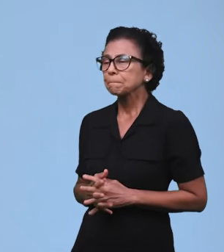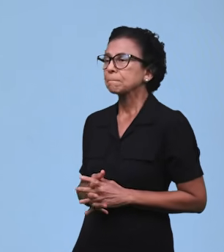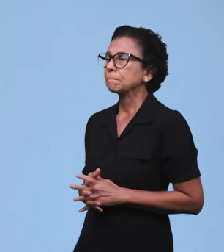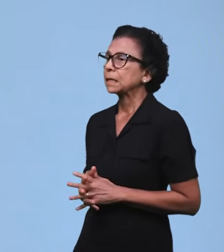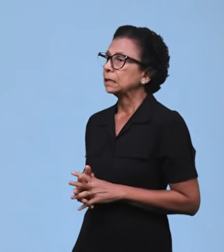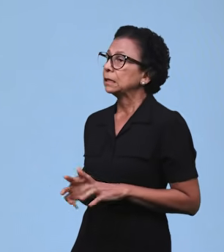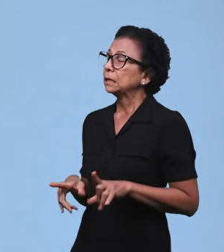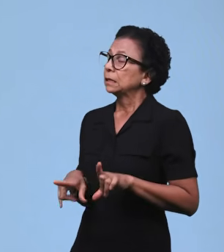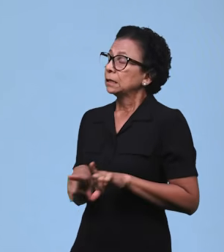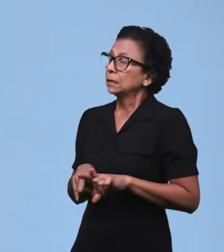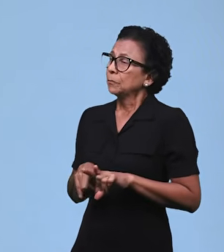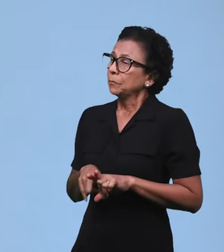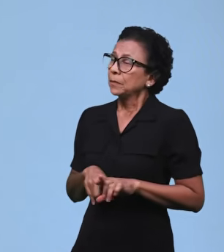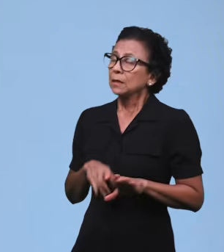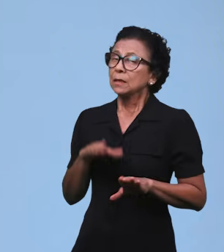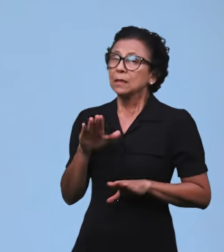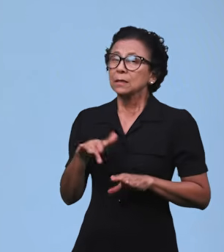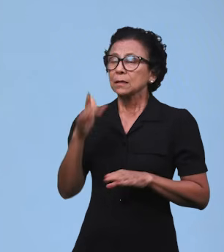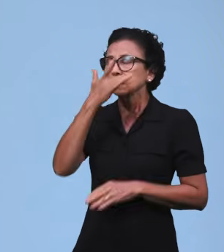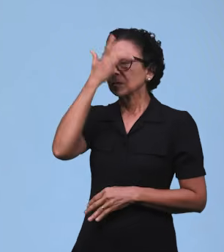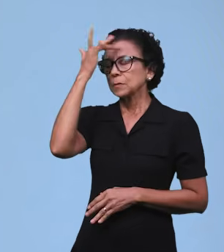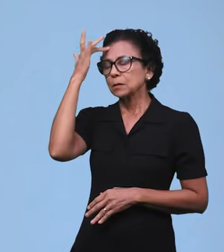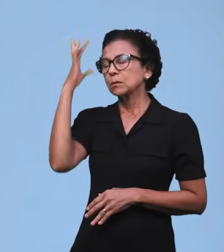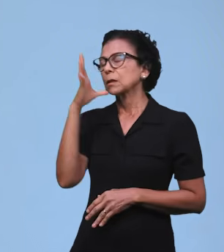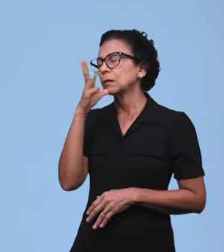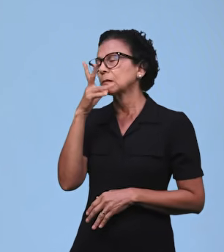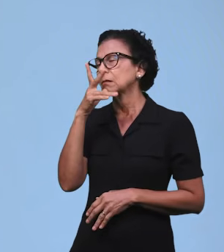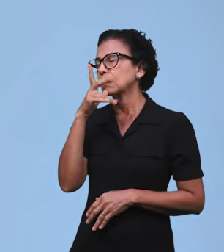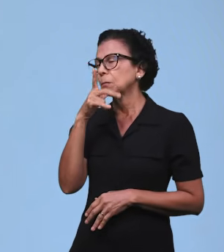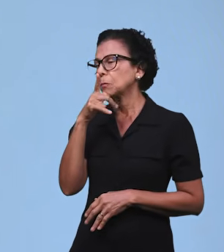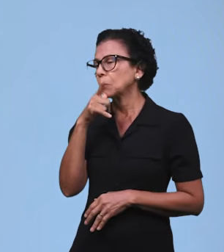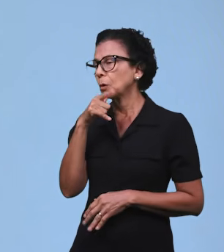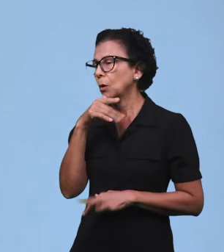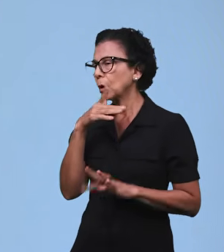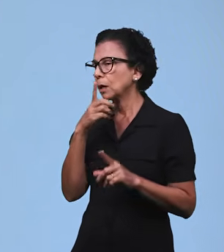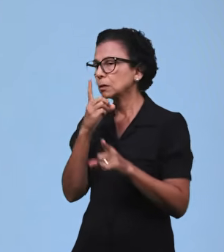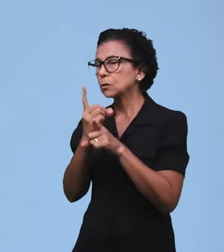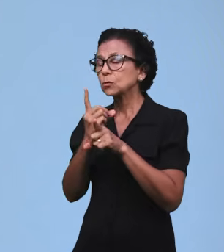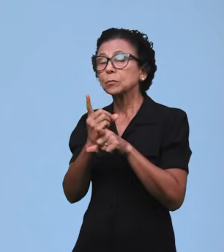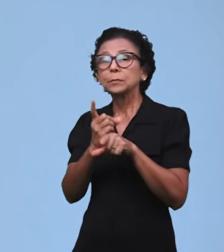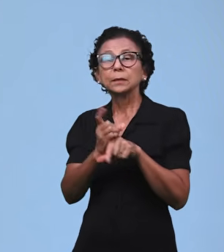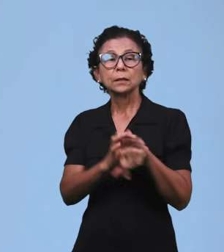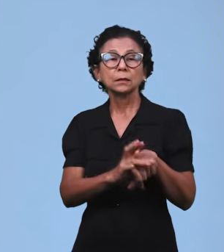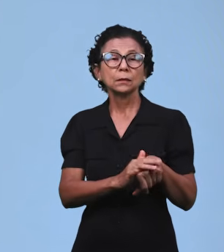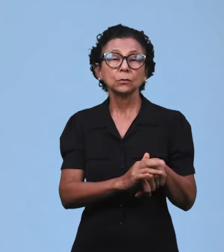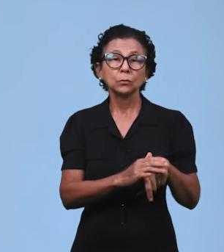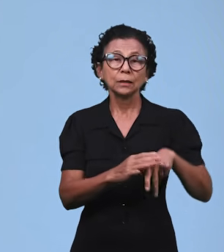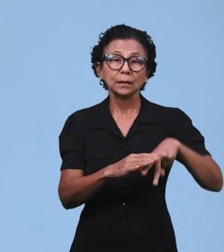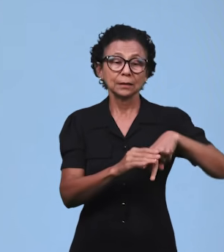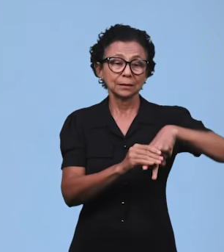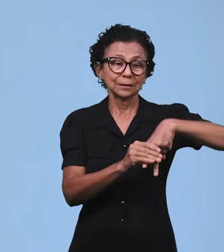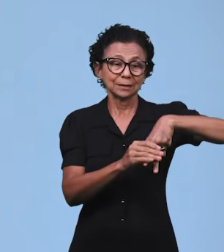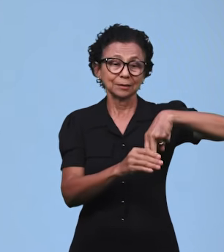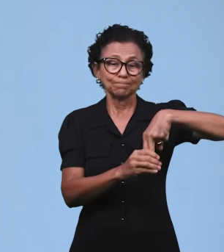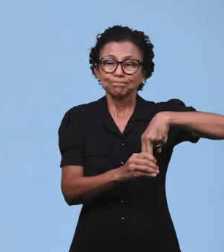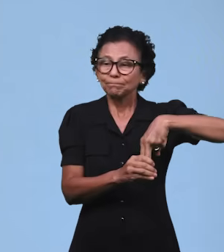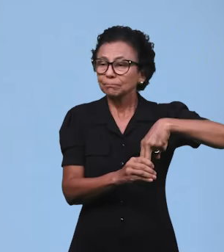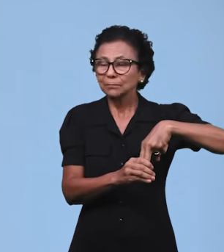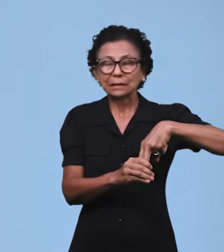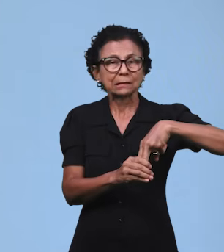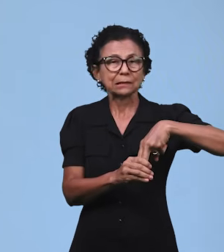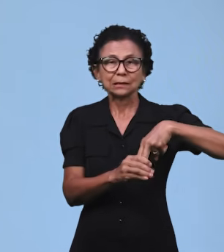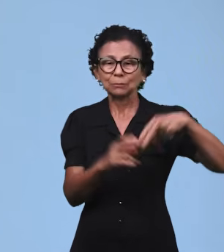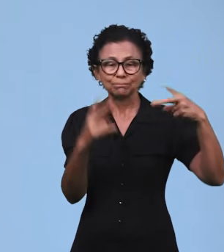vezes atrasando a própria identificação da patologia, da doença, porque muitas vezes ele não tem